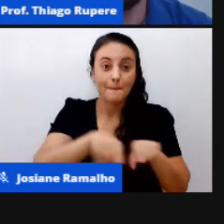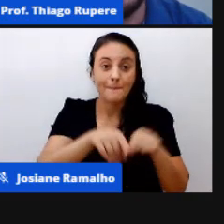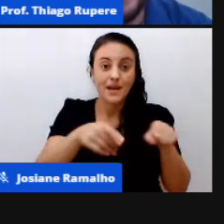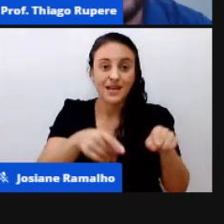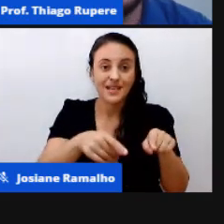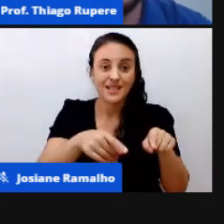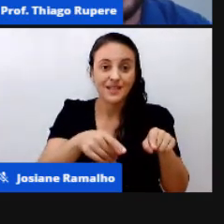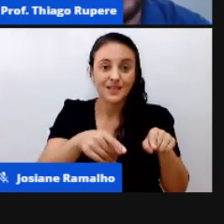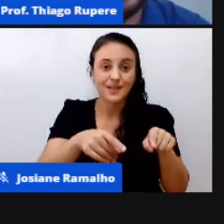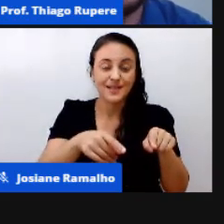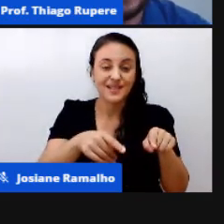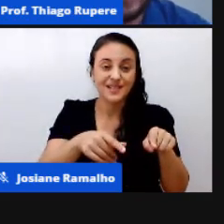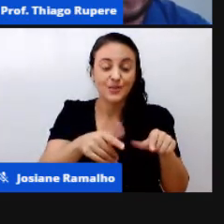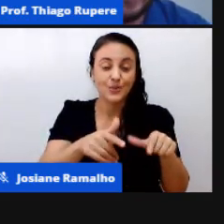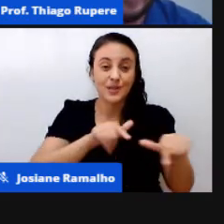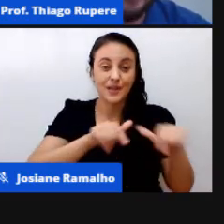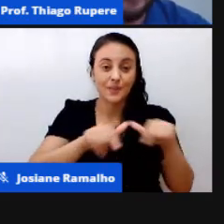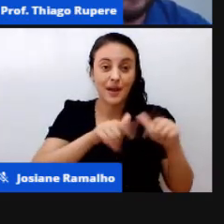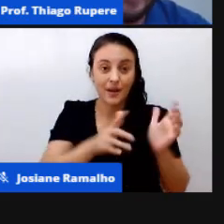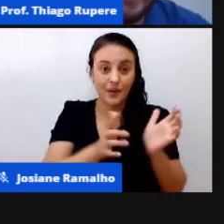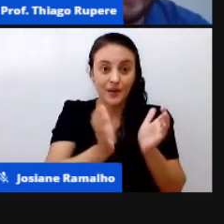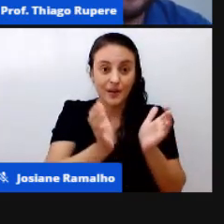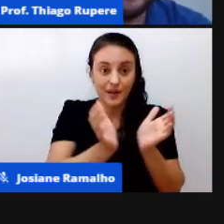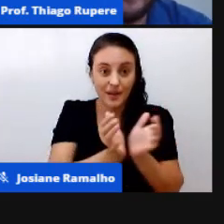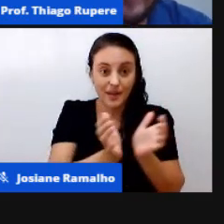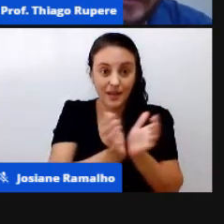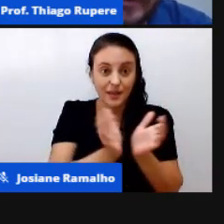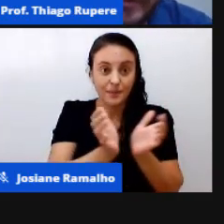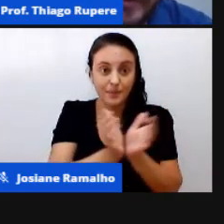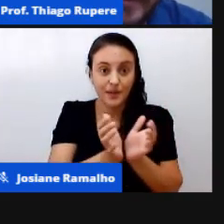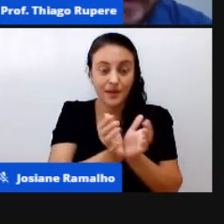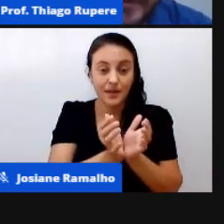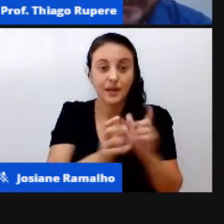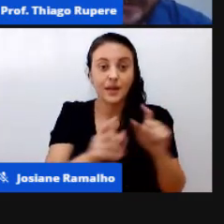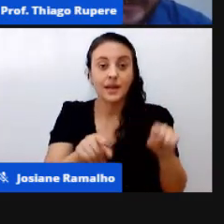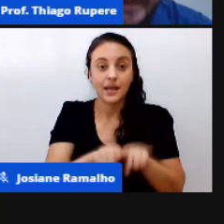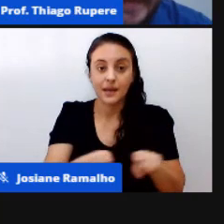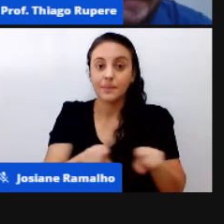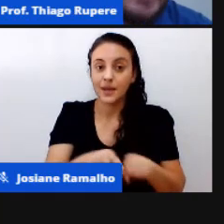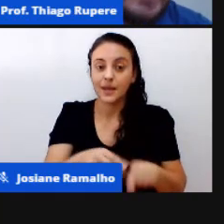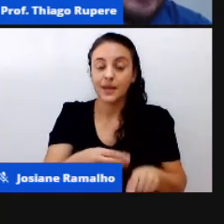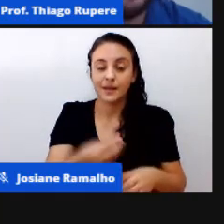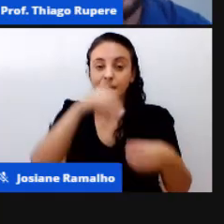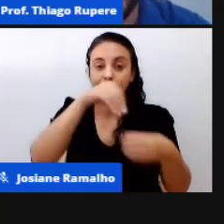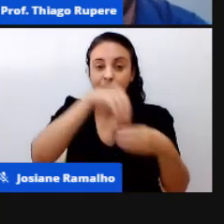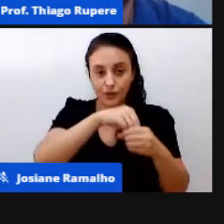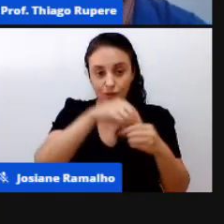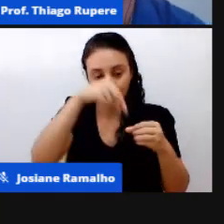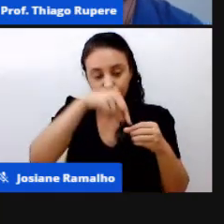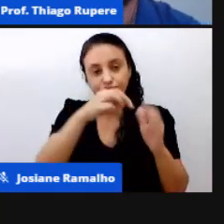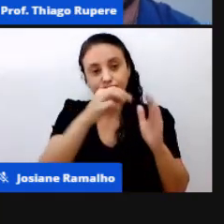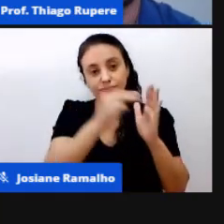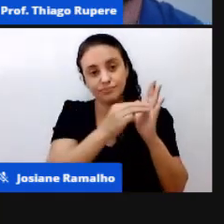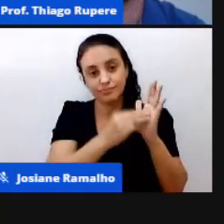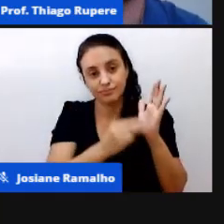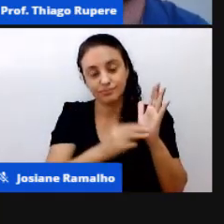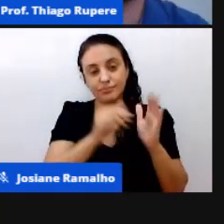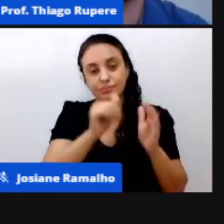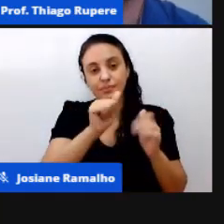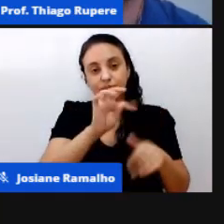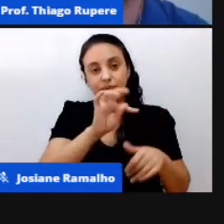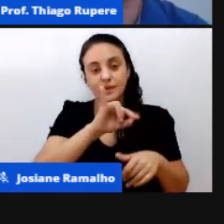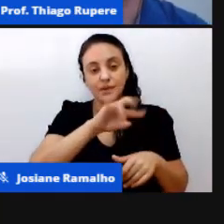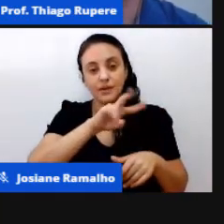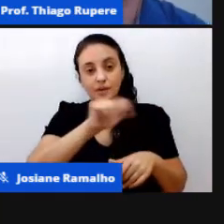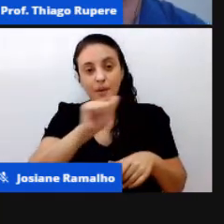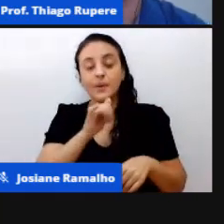é também uma das premissas das metodologias ativas. Vamos supor, quando a gente retorna agora